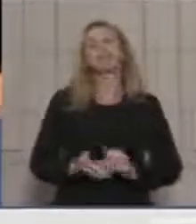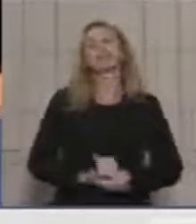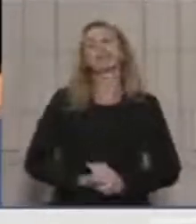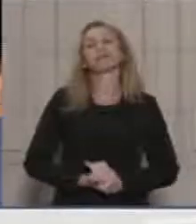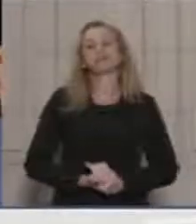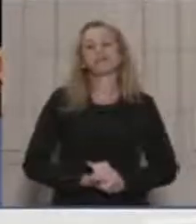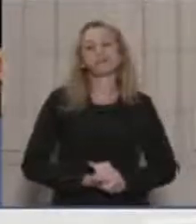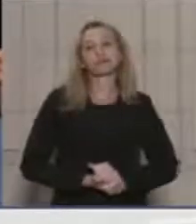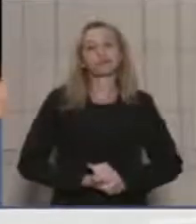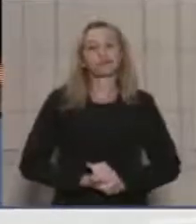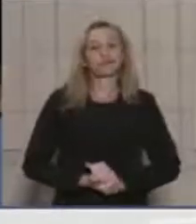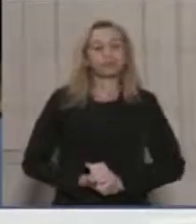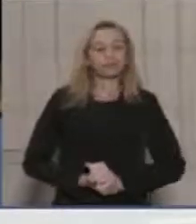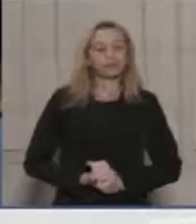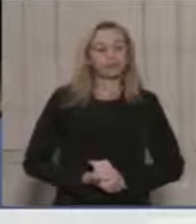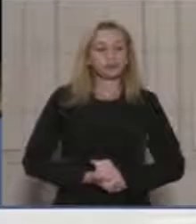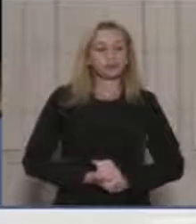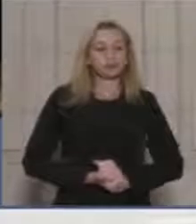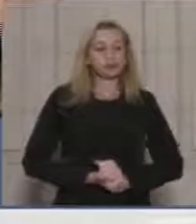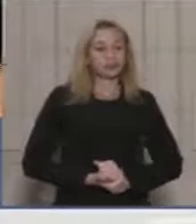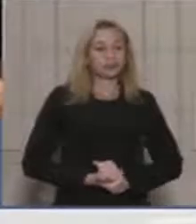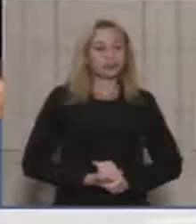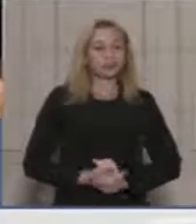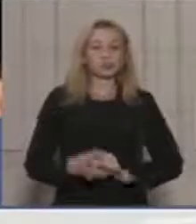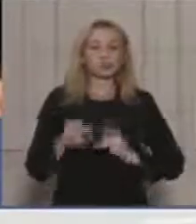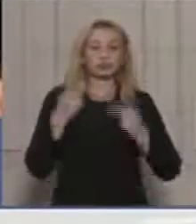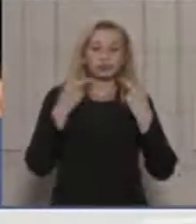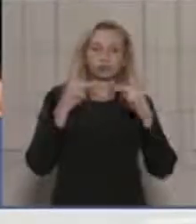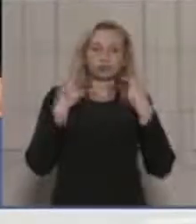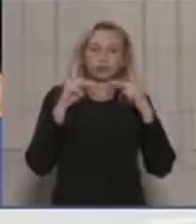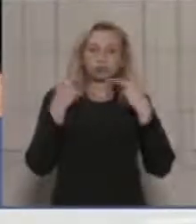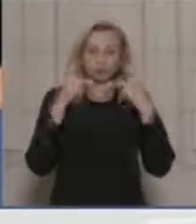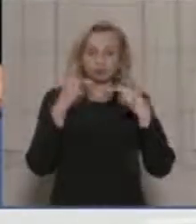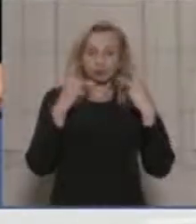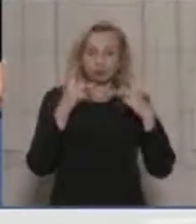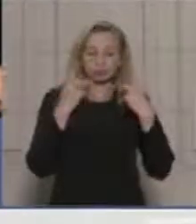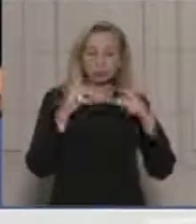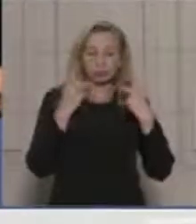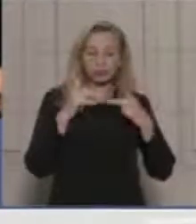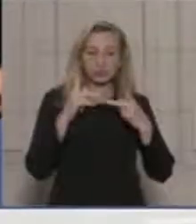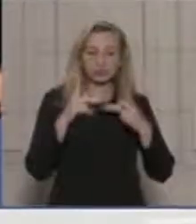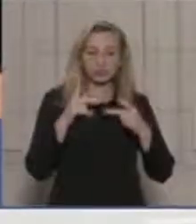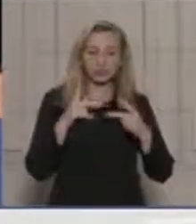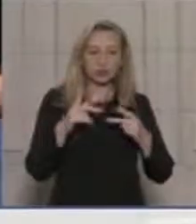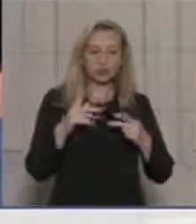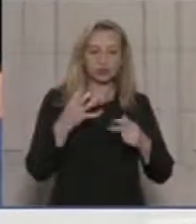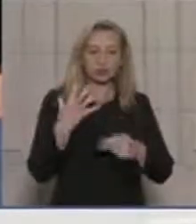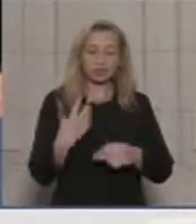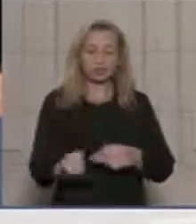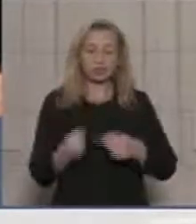tematicamente, fazia suas pregações a favor da violência,